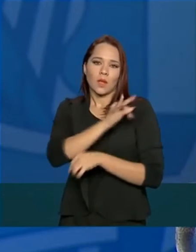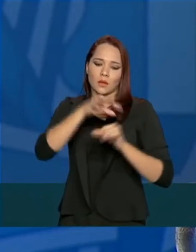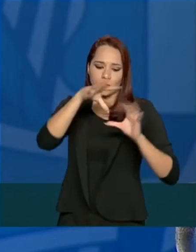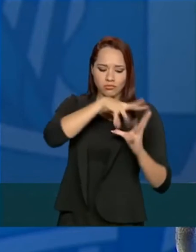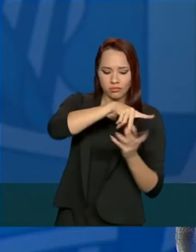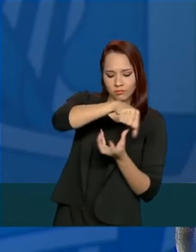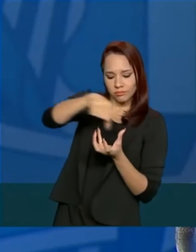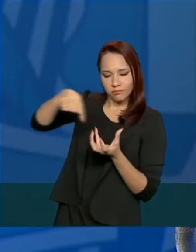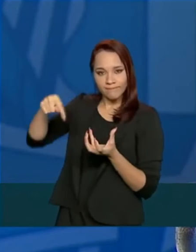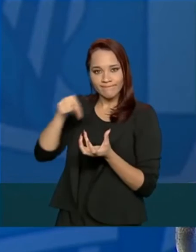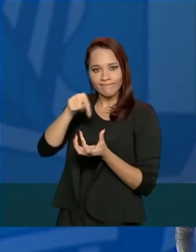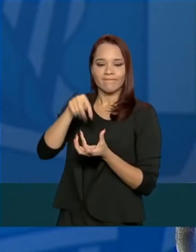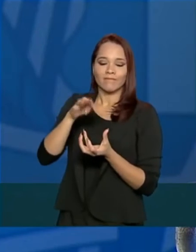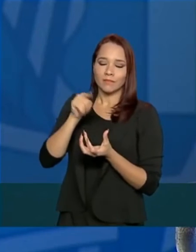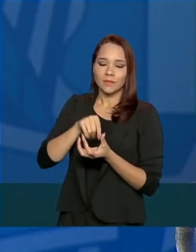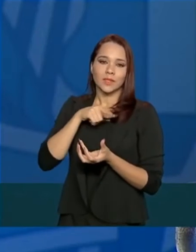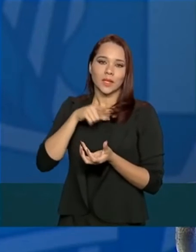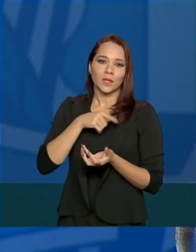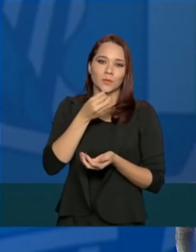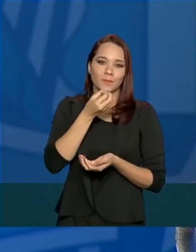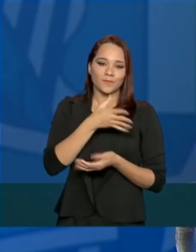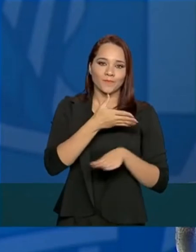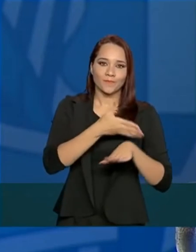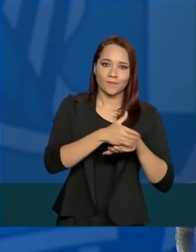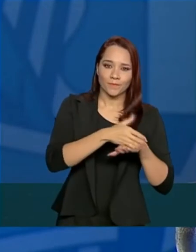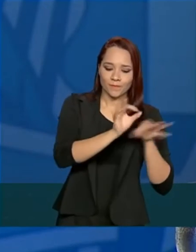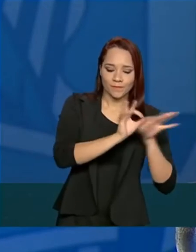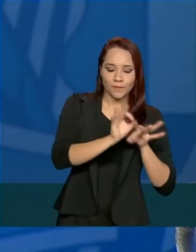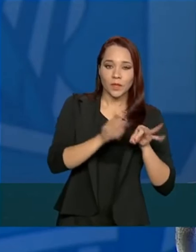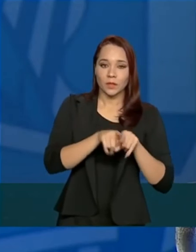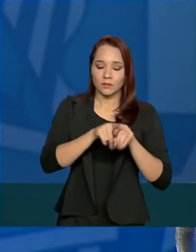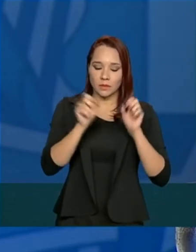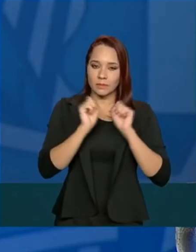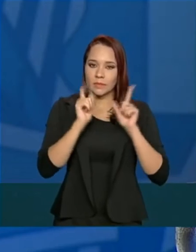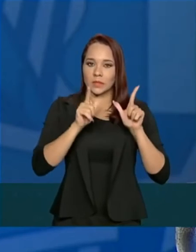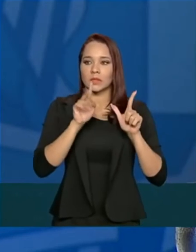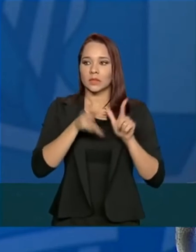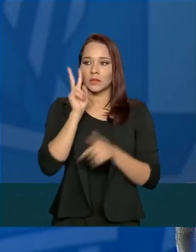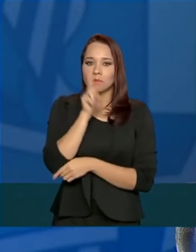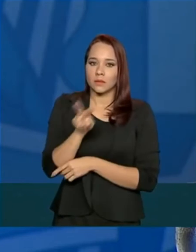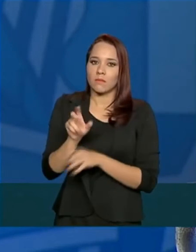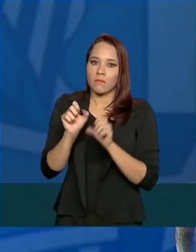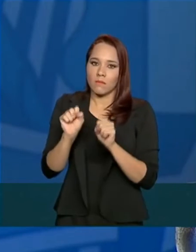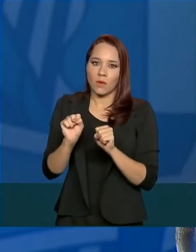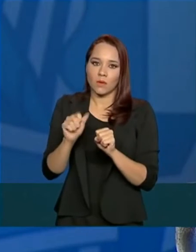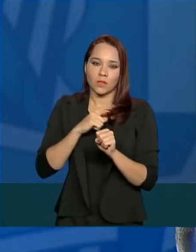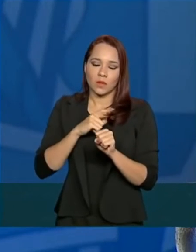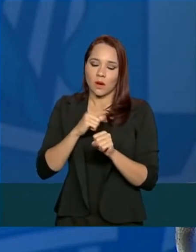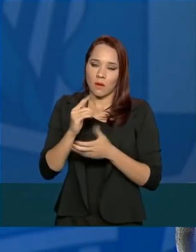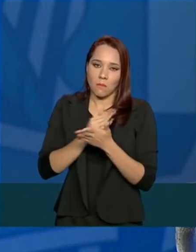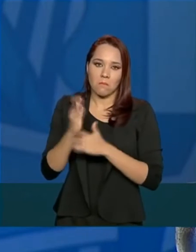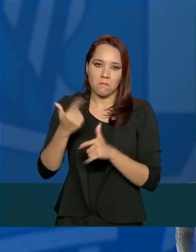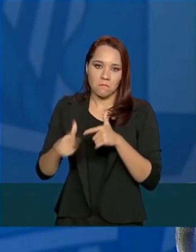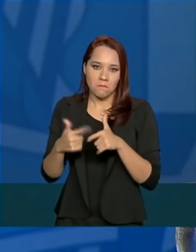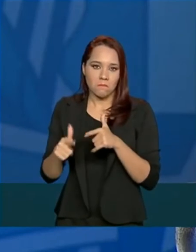globo, colocando as boas práticas e os alertas do que a gente verificou que pode causar algum problema